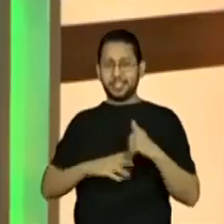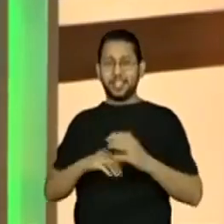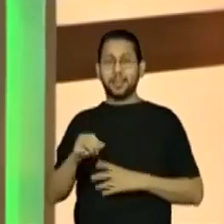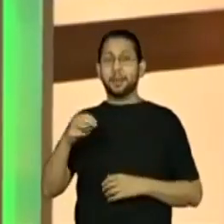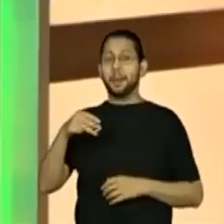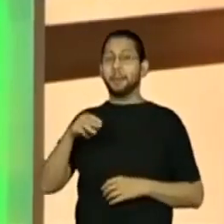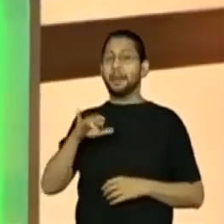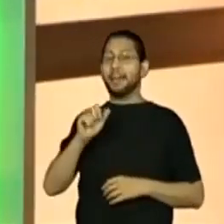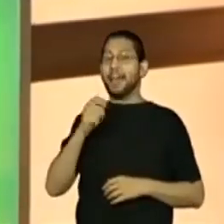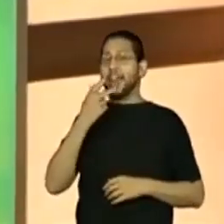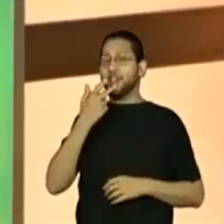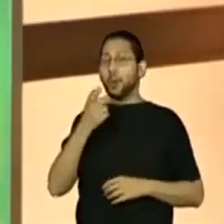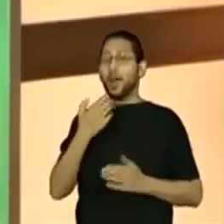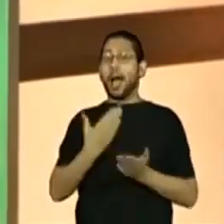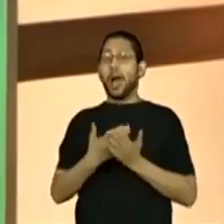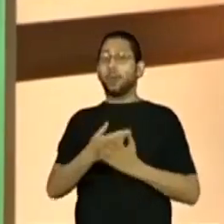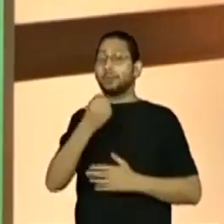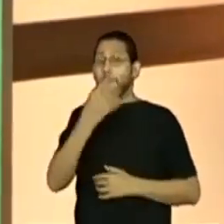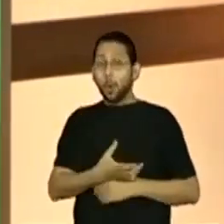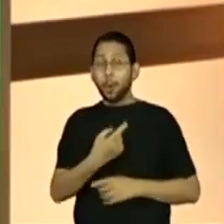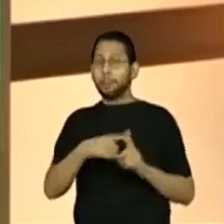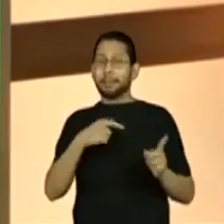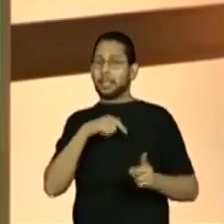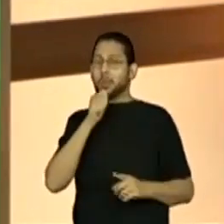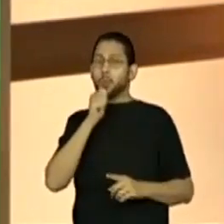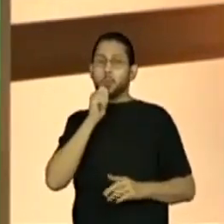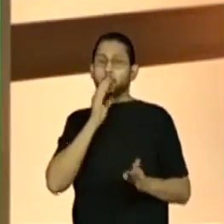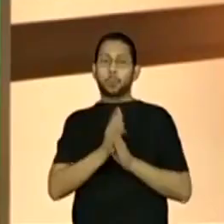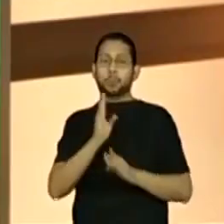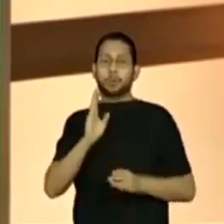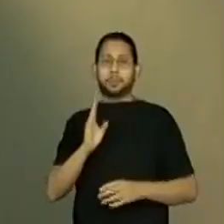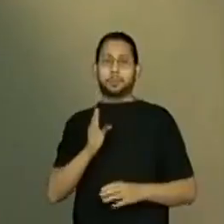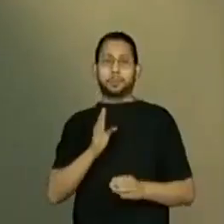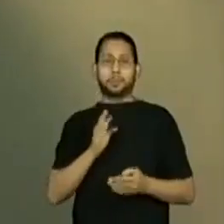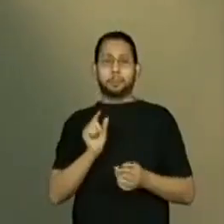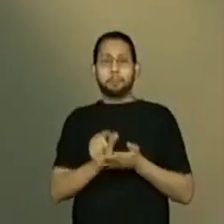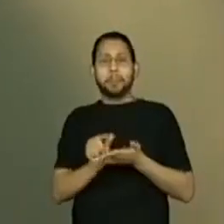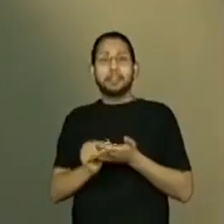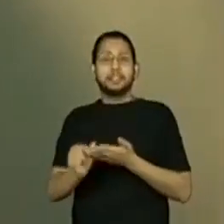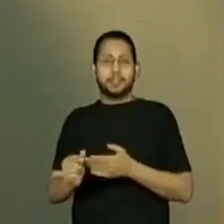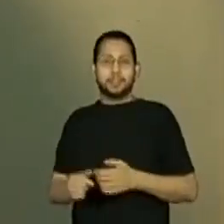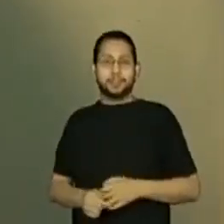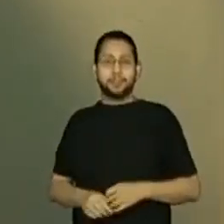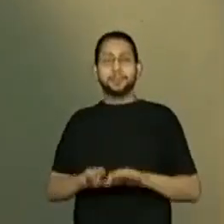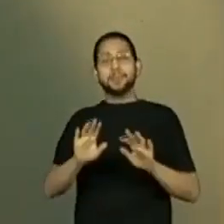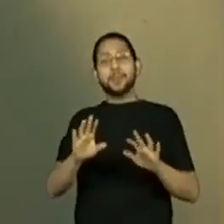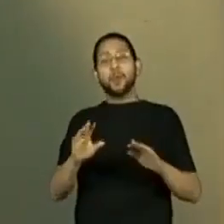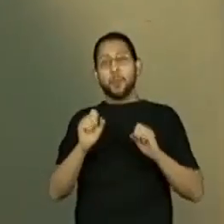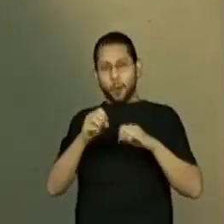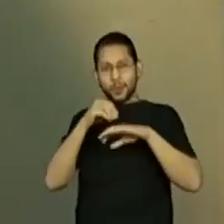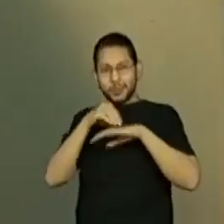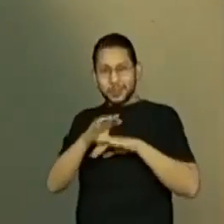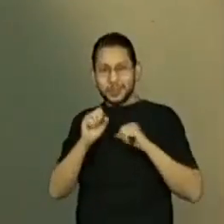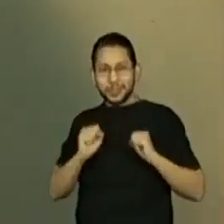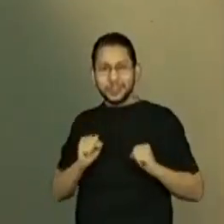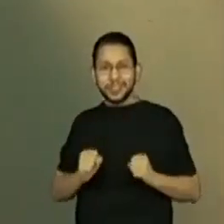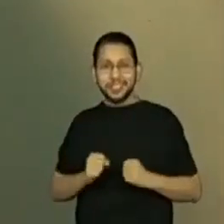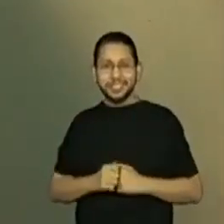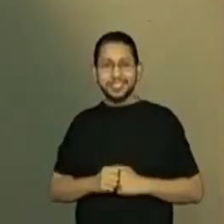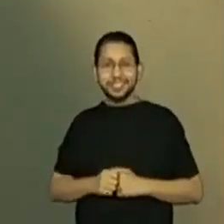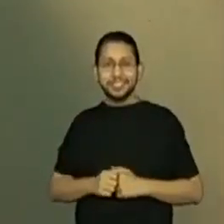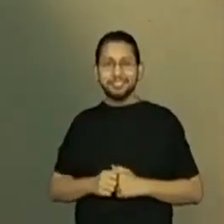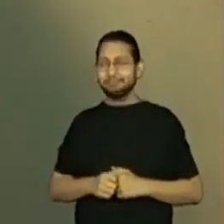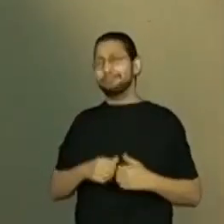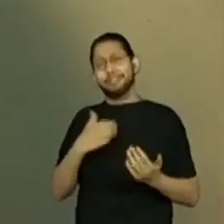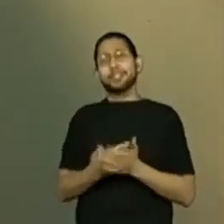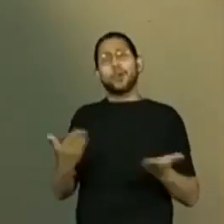aula está muito boa, mas ela ainda não conseguiu descobrir quantos pedacinhos. Posso contar para vocês? Conta, porque